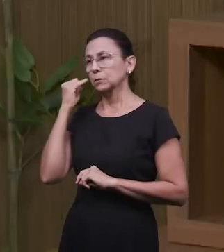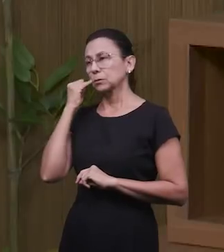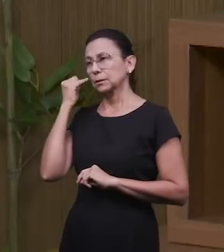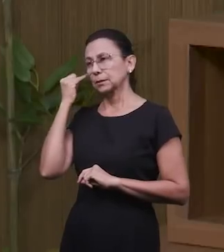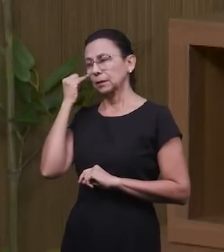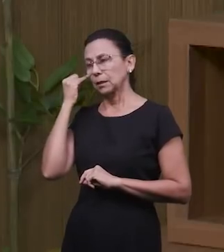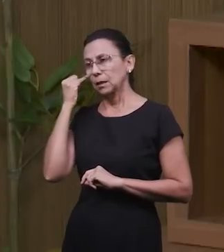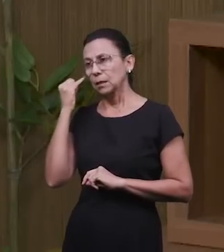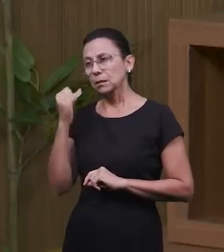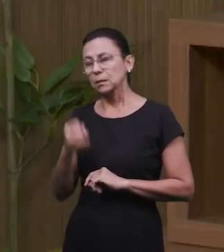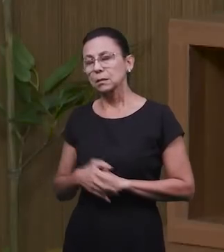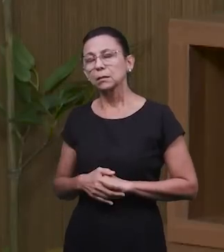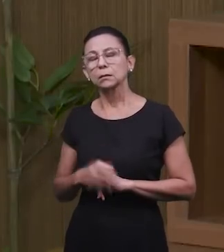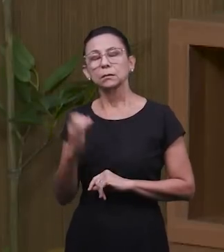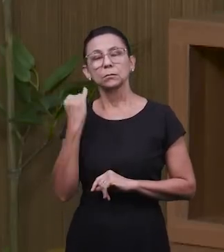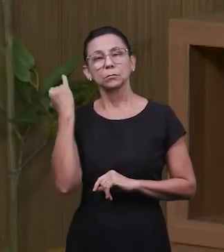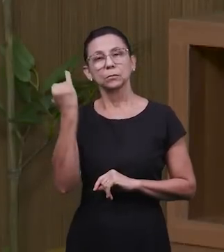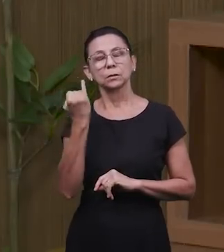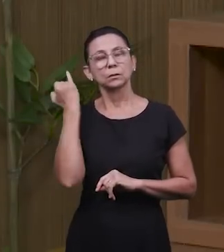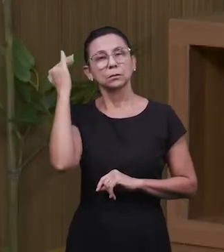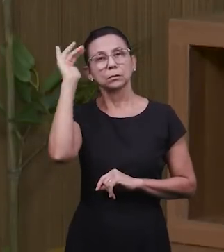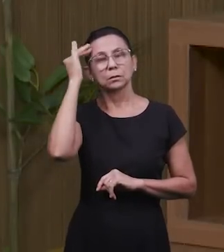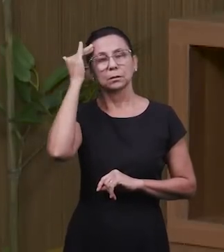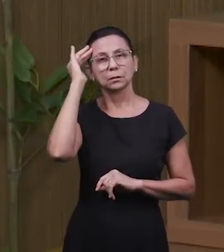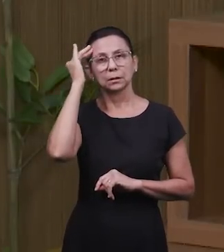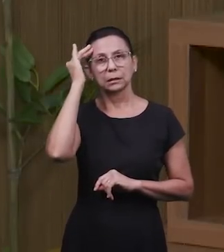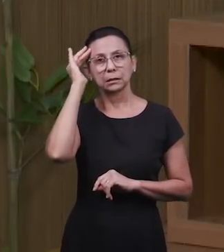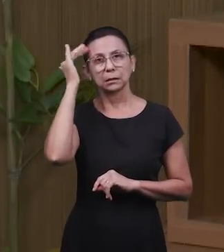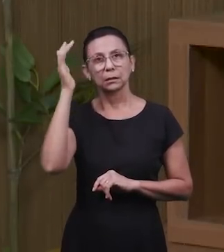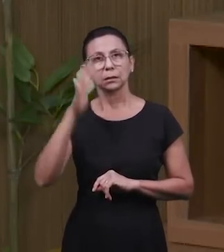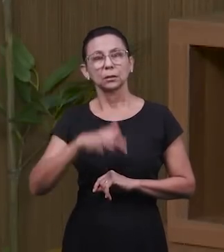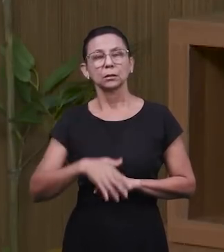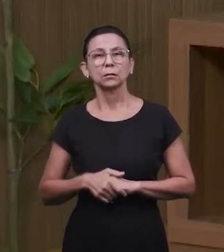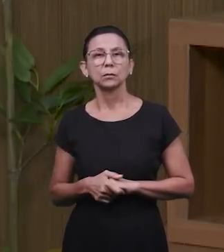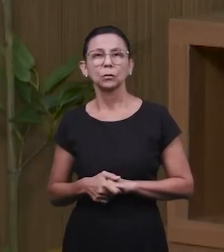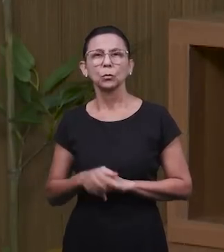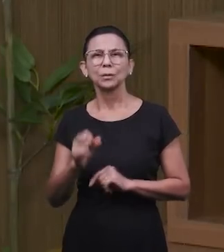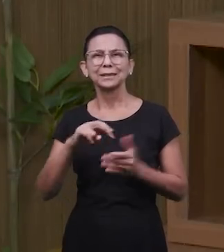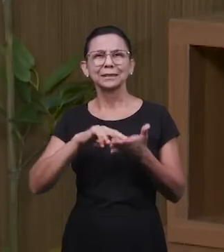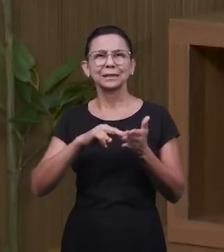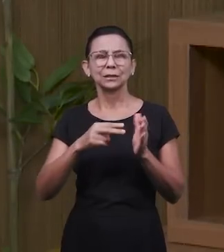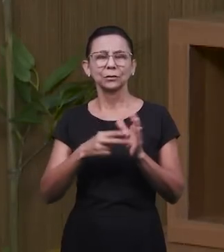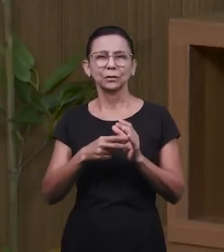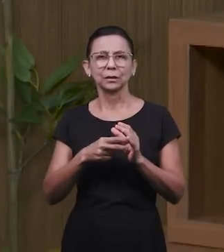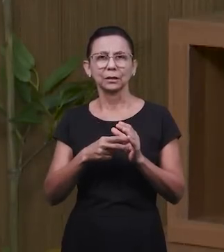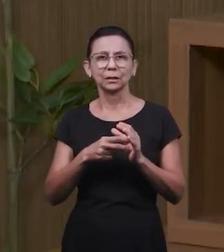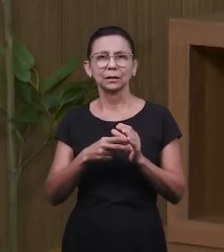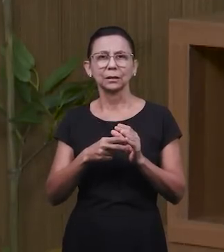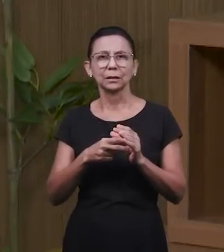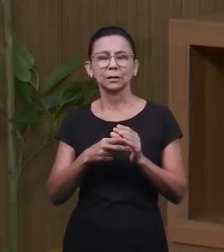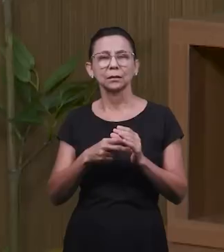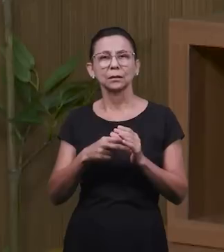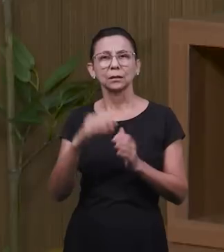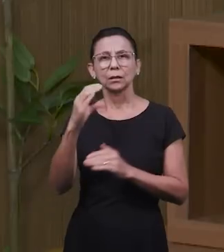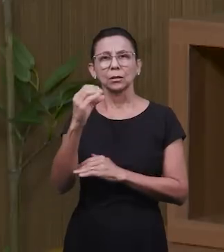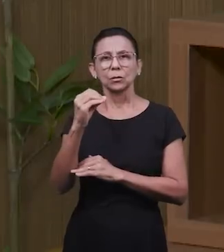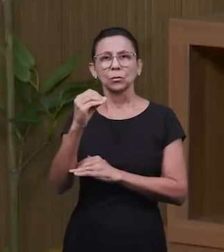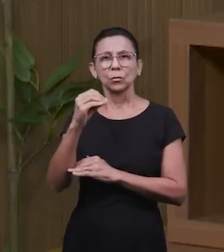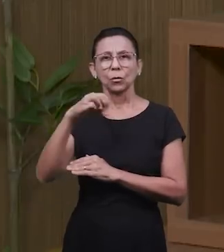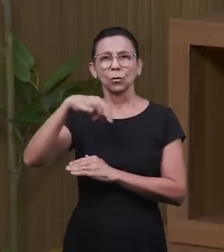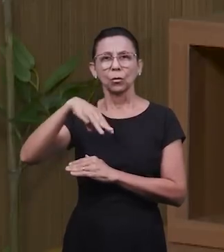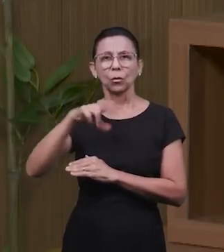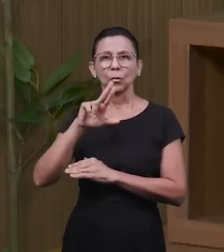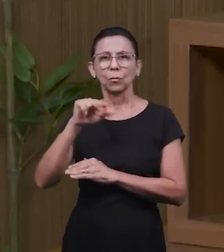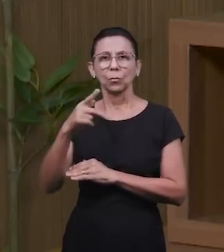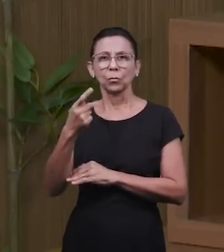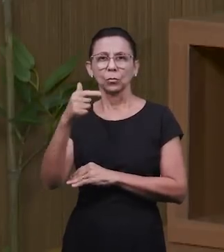Josias, é muito importante a gente entender o verdadeiro sentido da palavra comunhão.